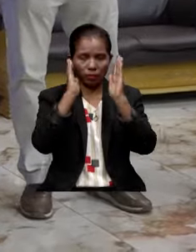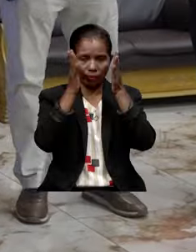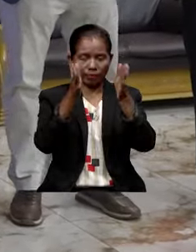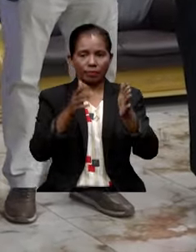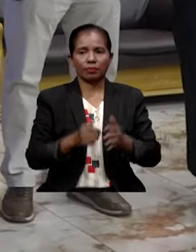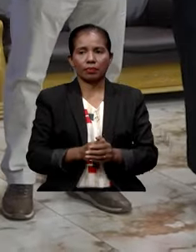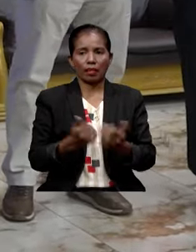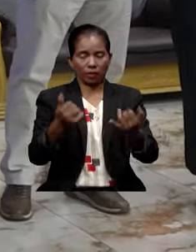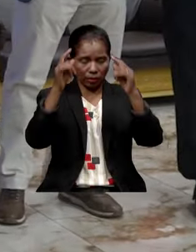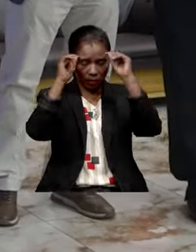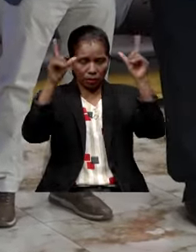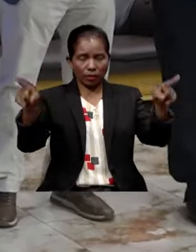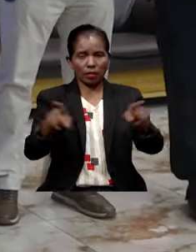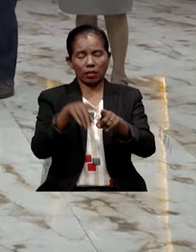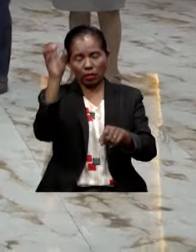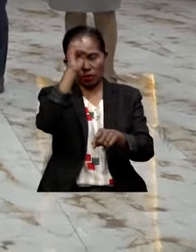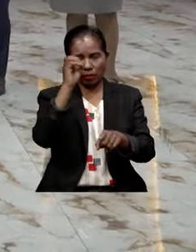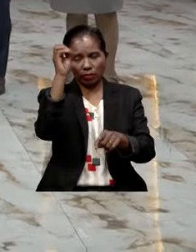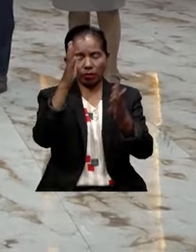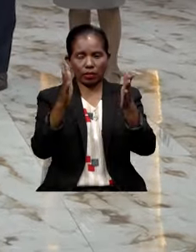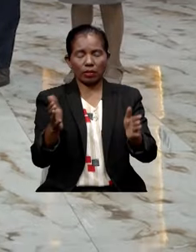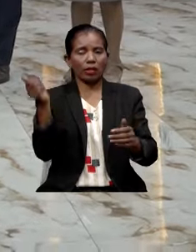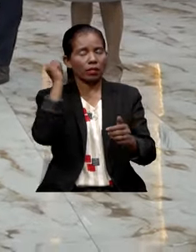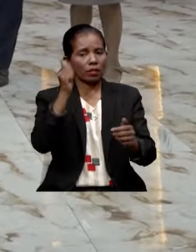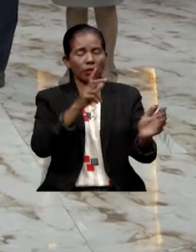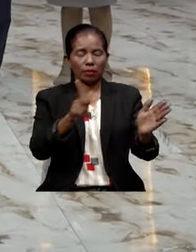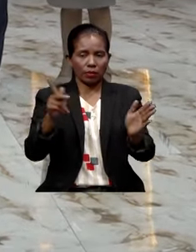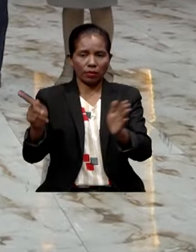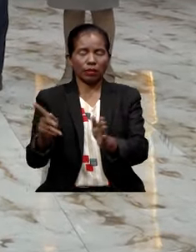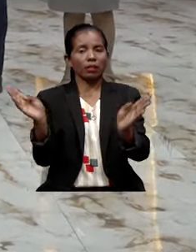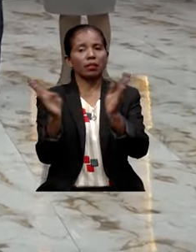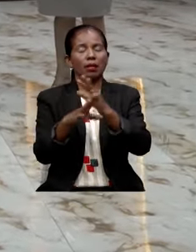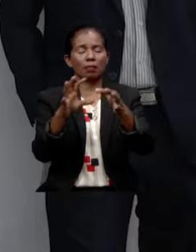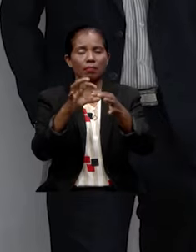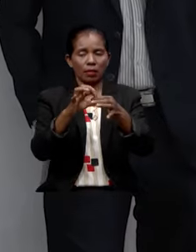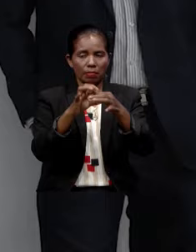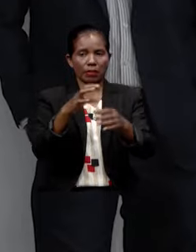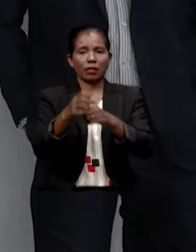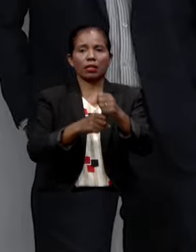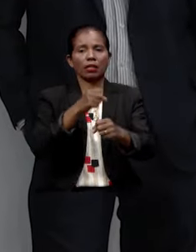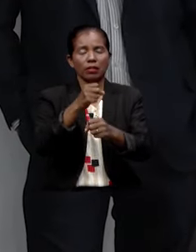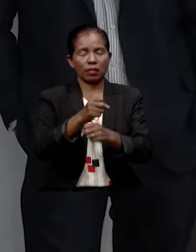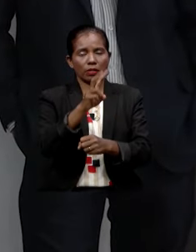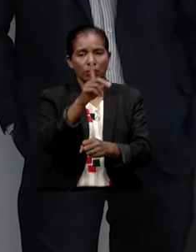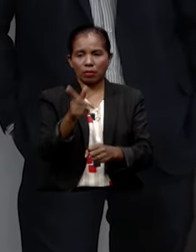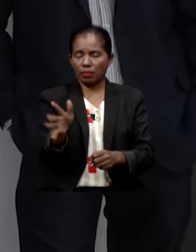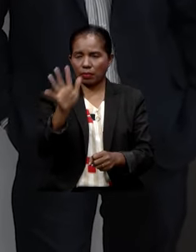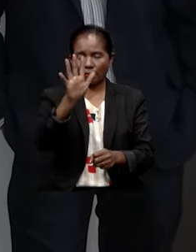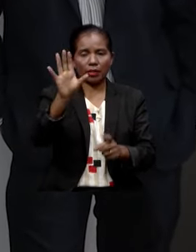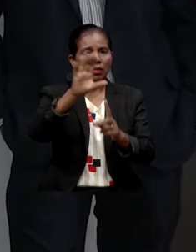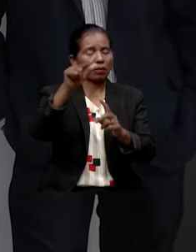Nadal Net Timor-Leste, nessa observadora agenda, no tuir plano se sai nessa membro pleno e atina Rihun Rua, no Resin Lima. Sefi